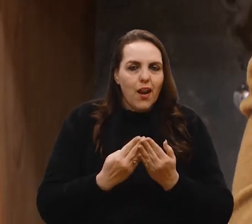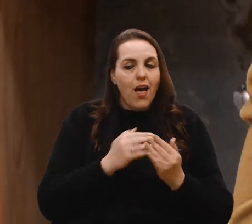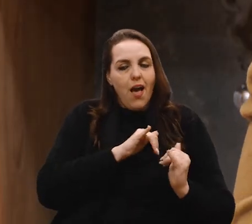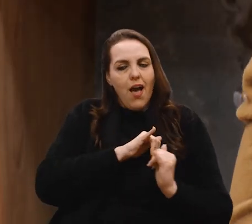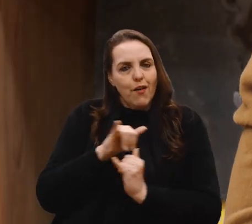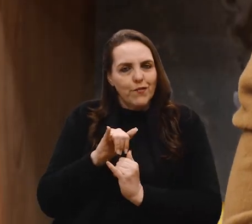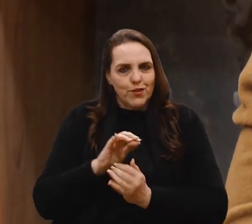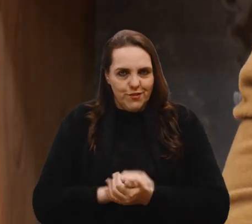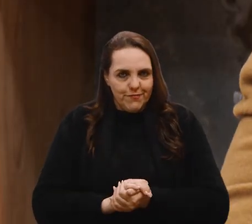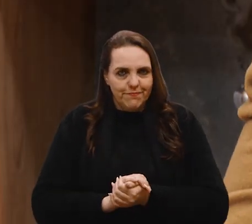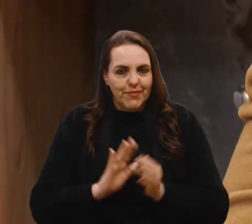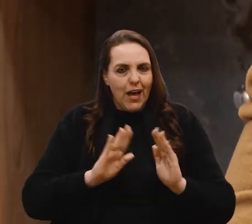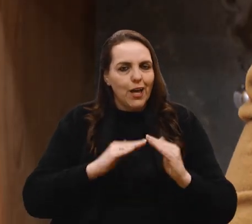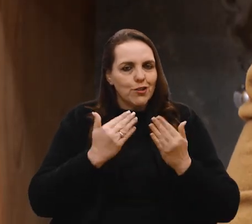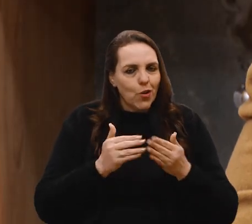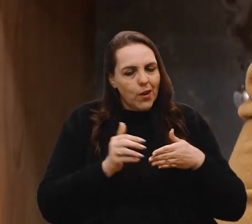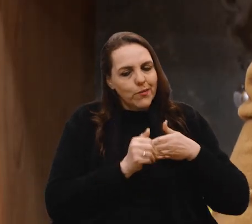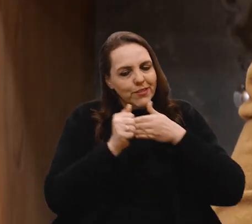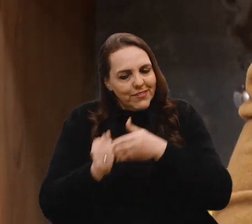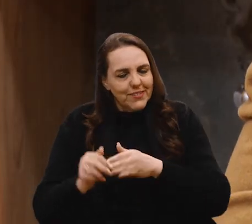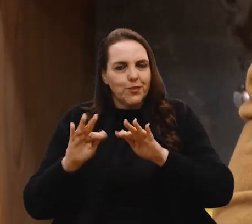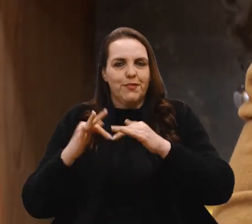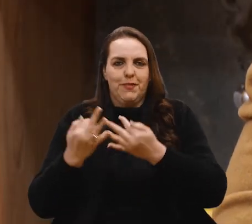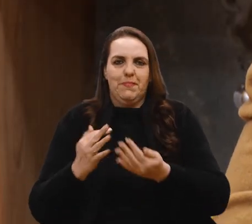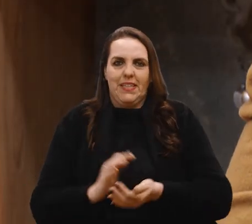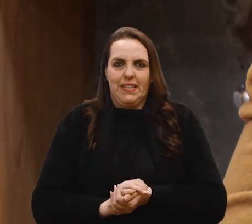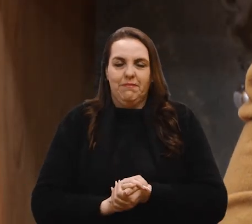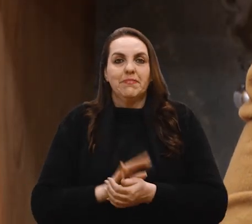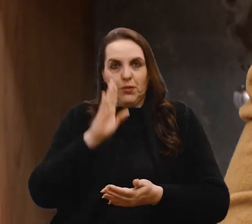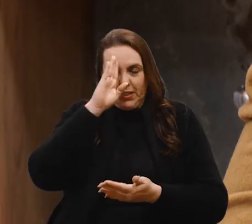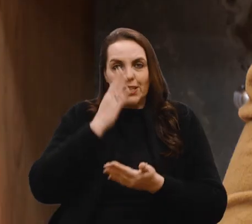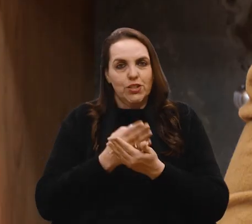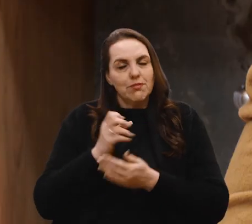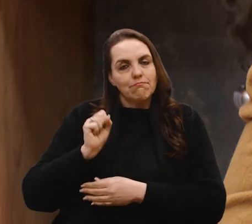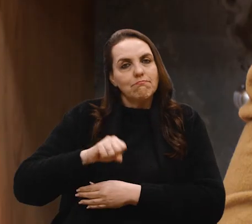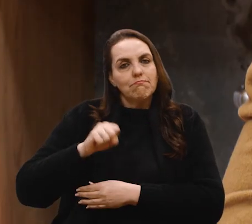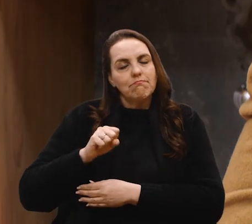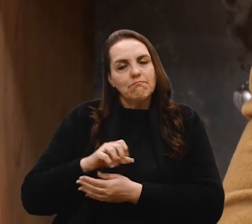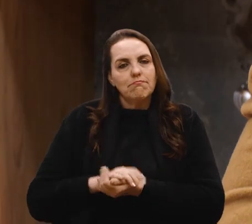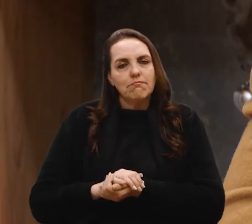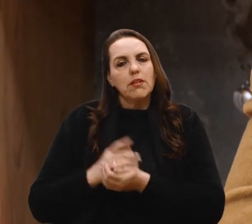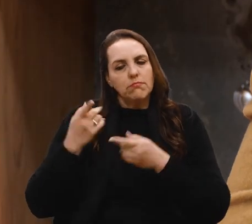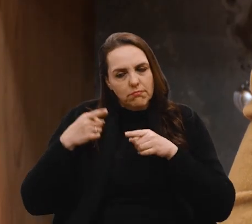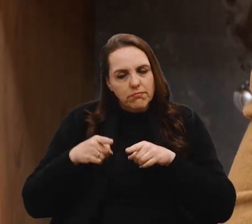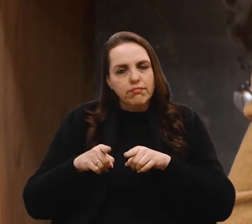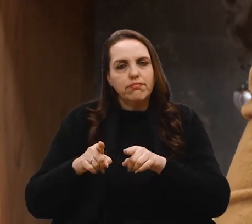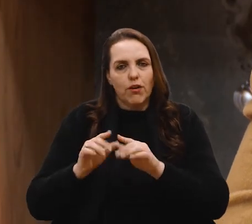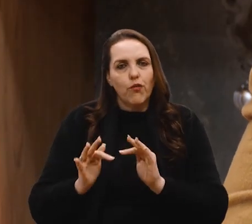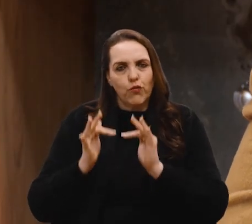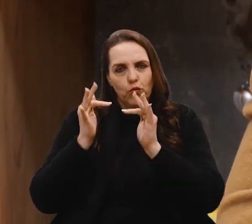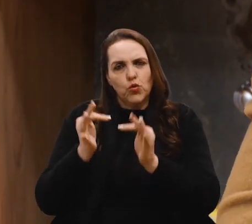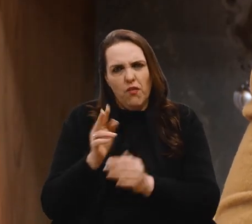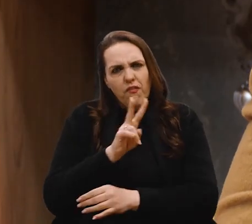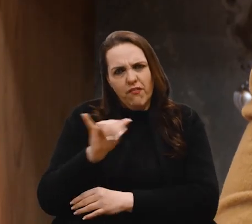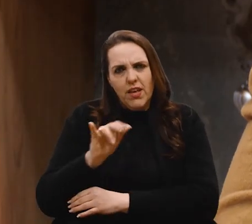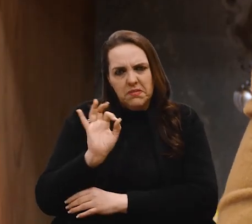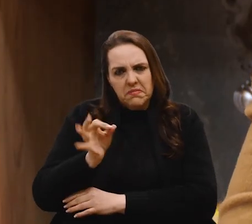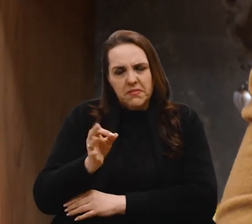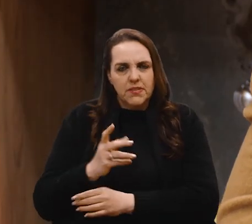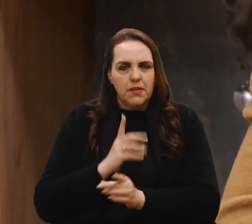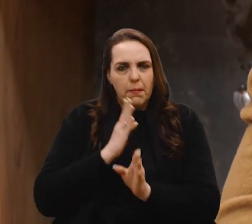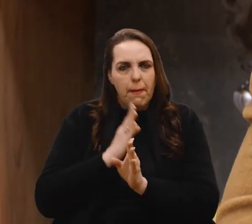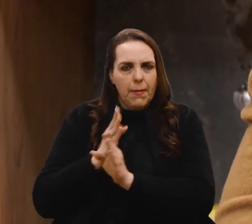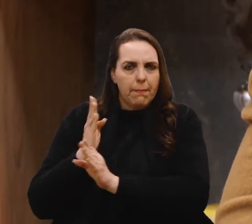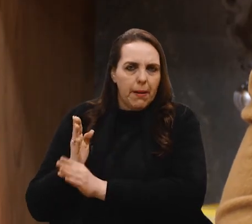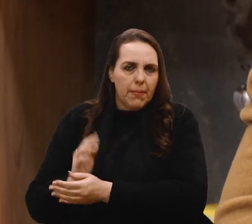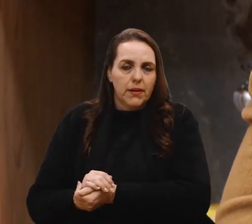sinalizou, né? Porque a escola orientou a família. Então, eu acredito que sim, que elas estão caminhando muito para isso e a gente vê elas também